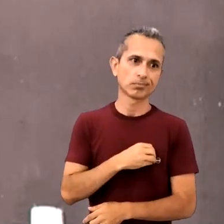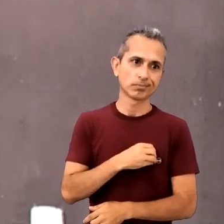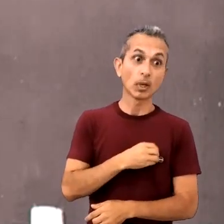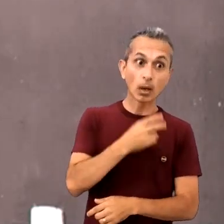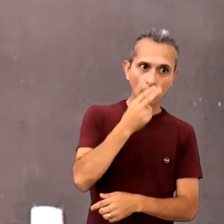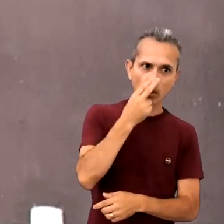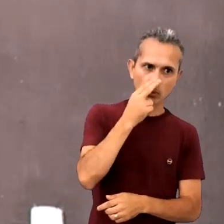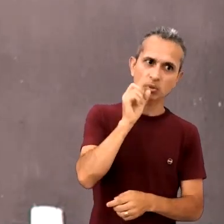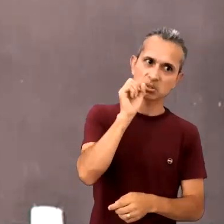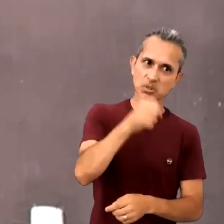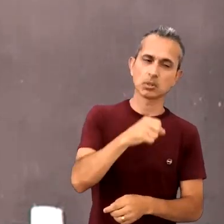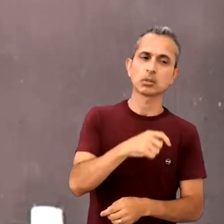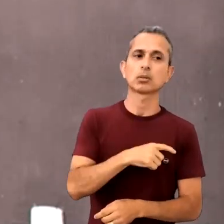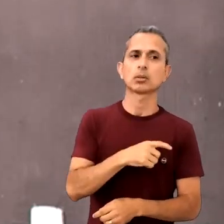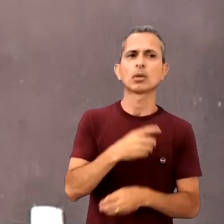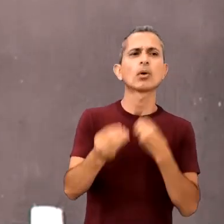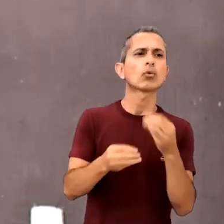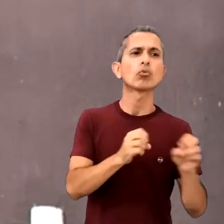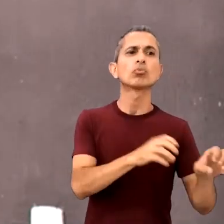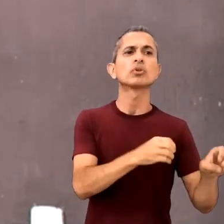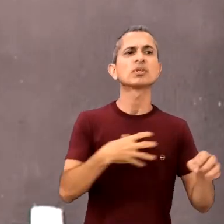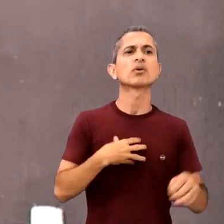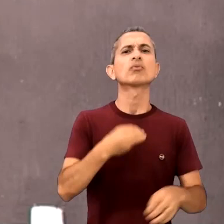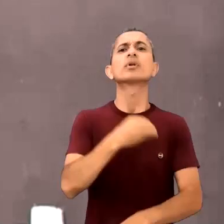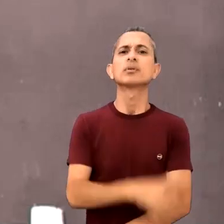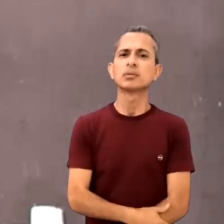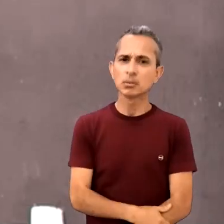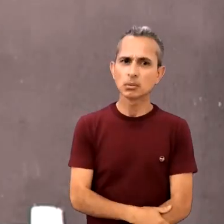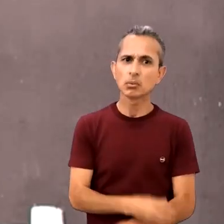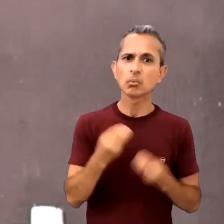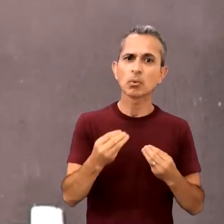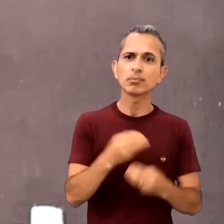Então não tem como é que eu vou educar filhos assim?